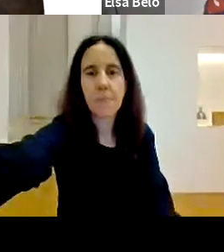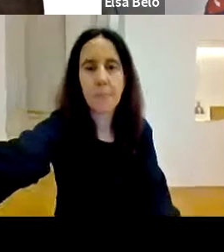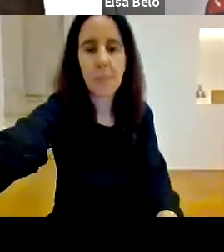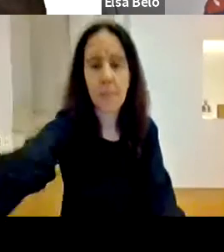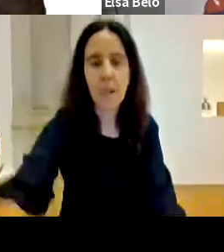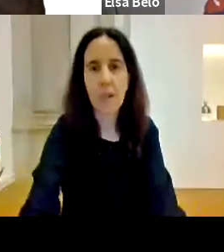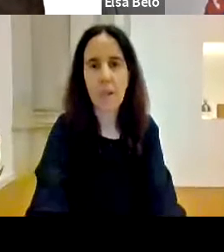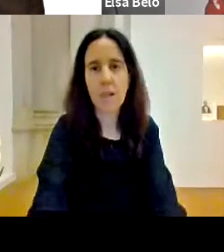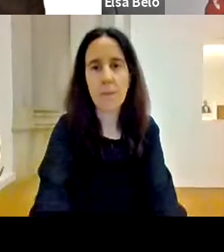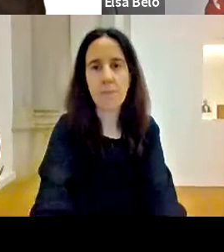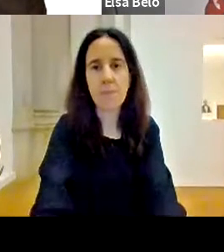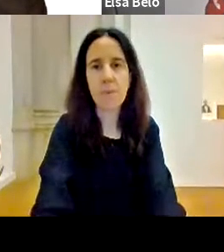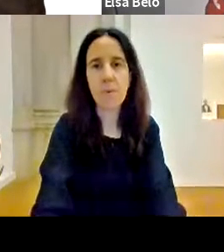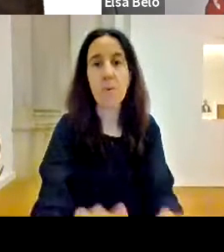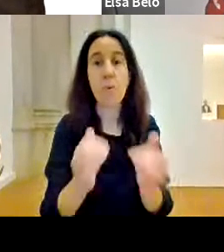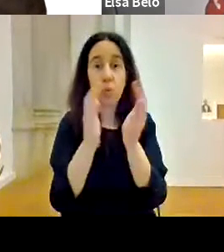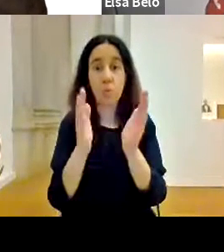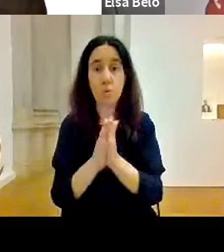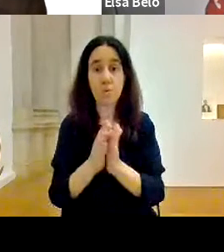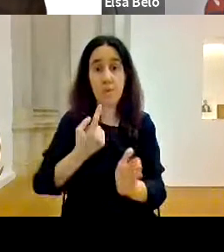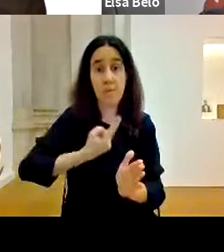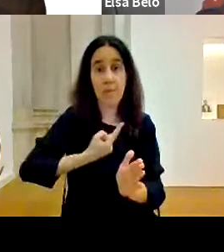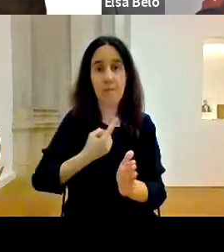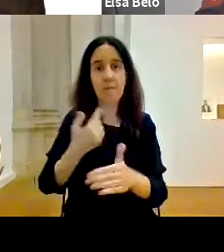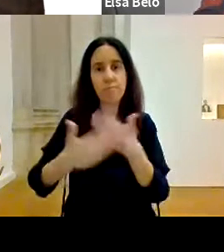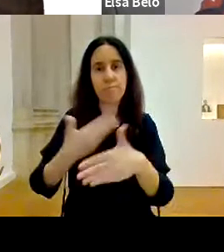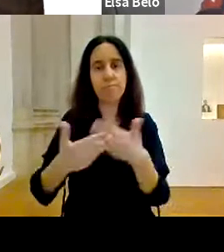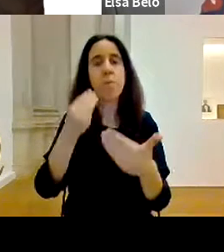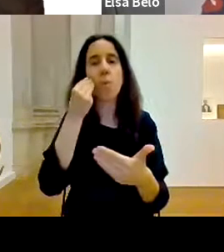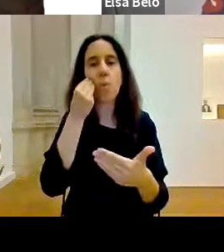deveriam ter e providenciar aos seus trabalhadores para